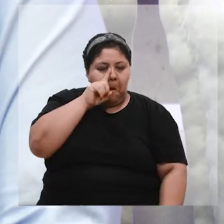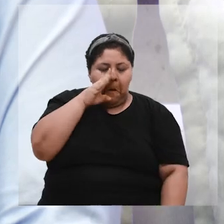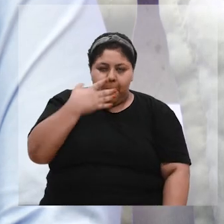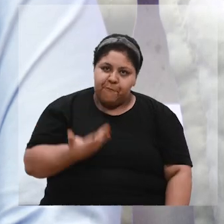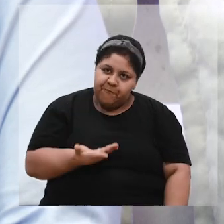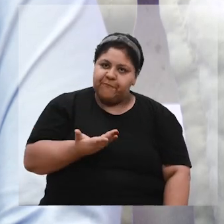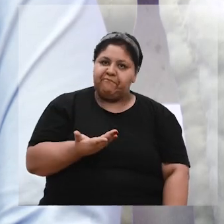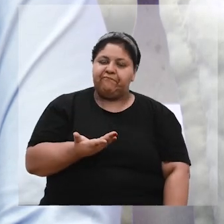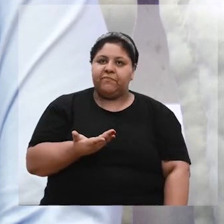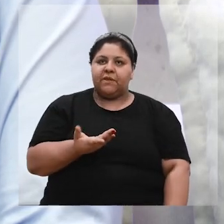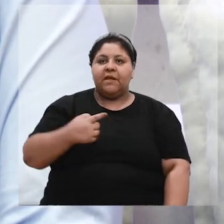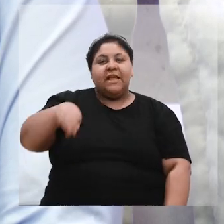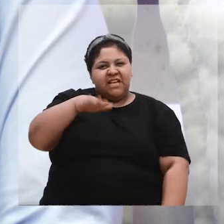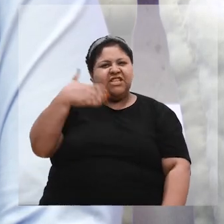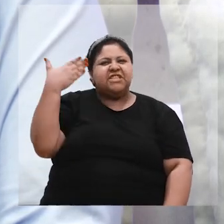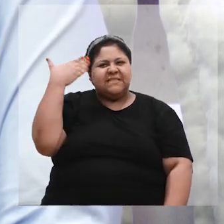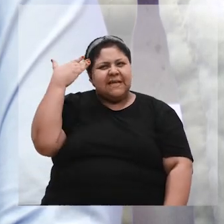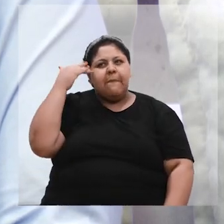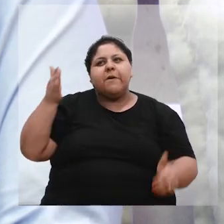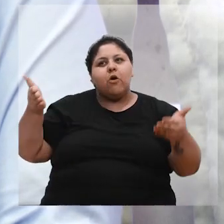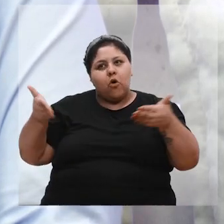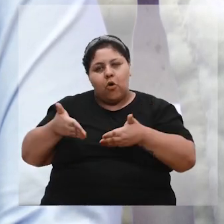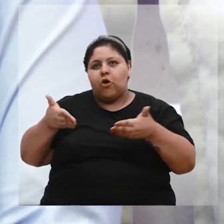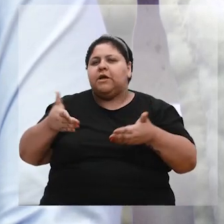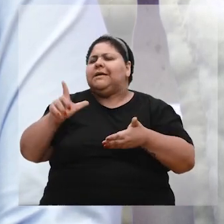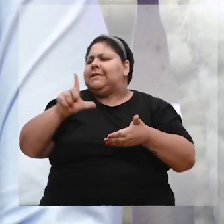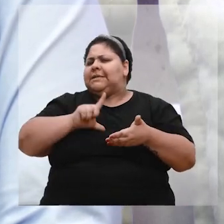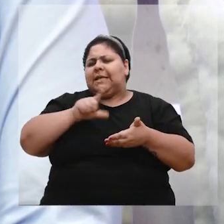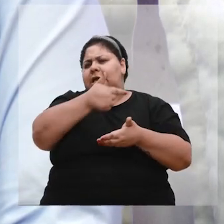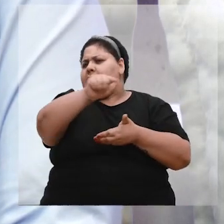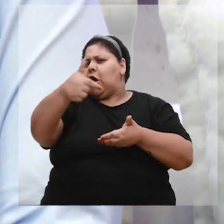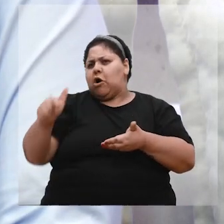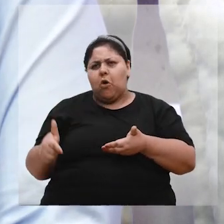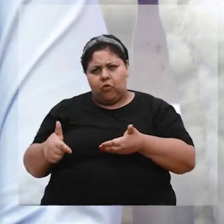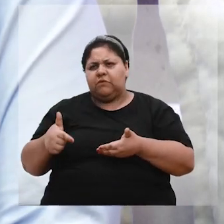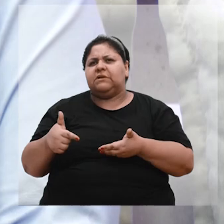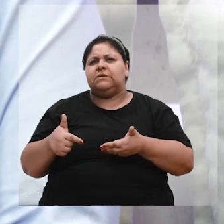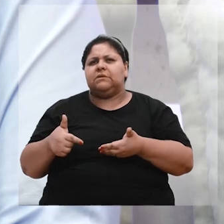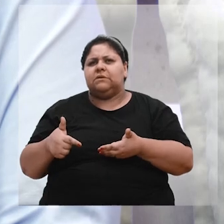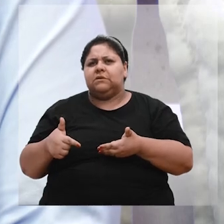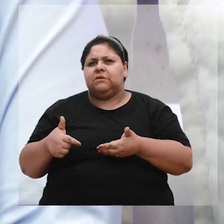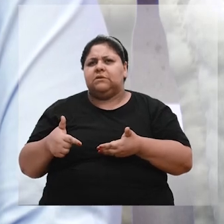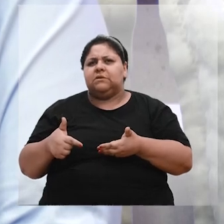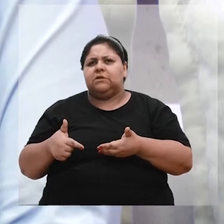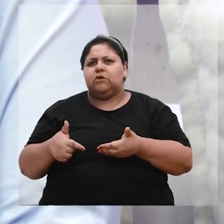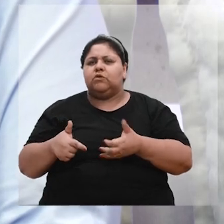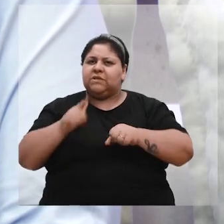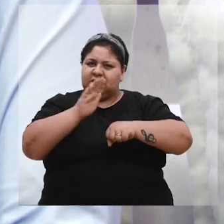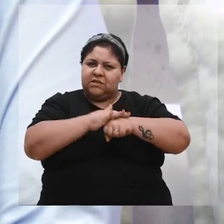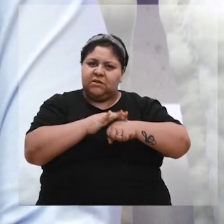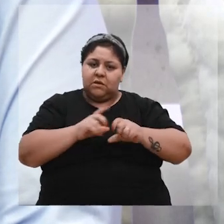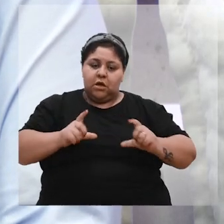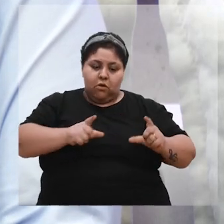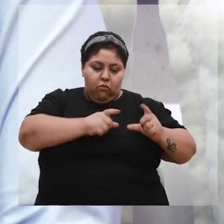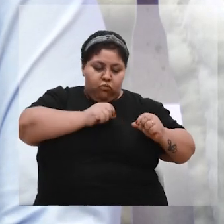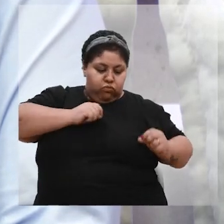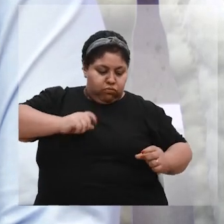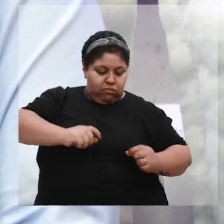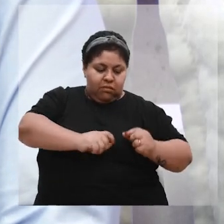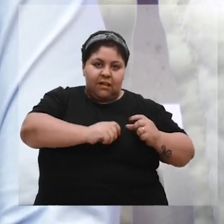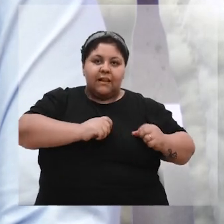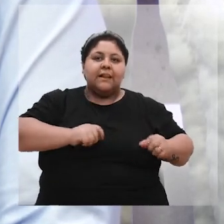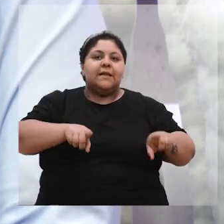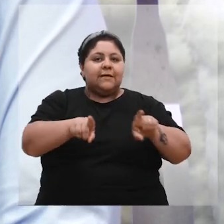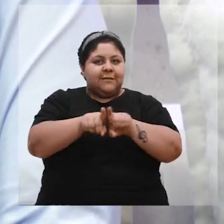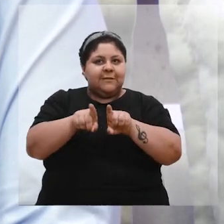redução de risco. A gente sabe hoje, né, fora as outras, enfim, outras coisas, outras doenças, câncer de